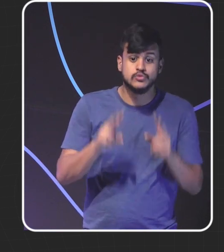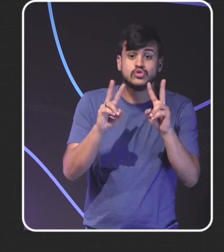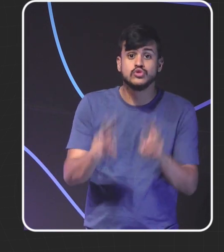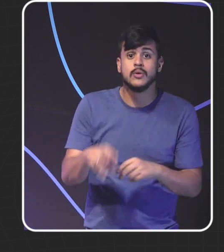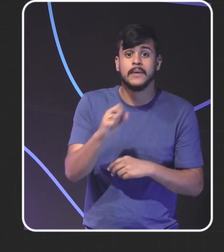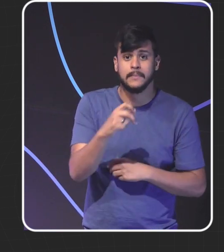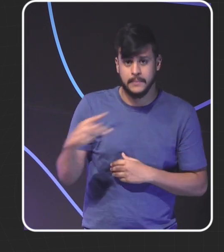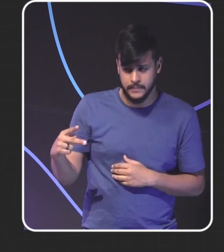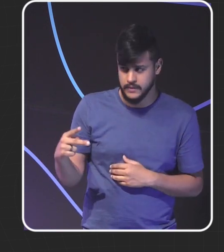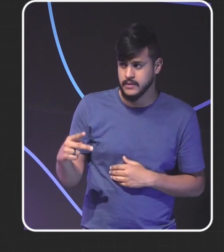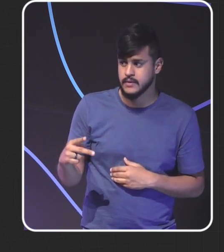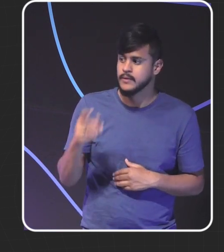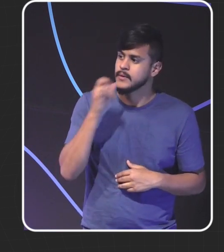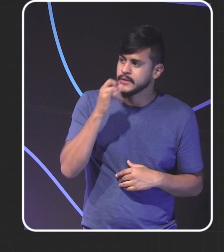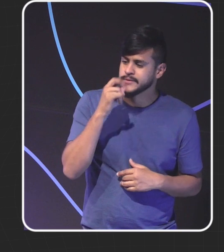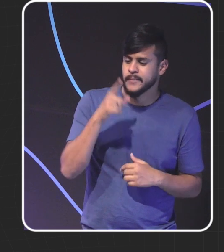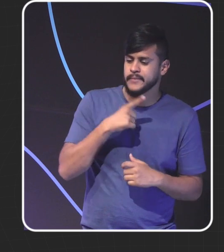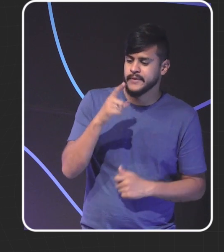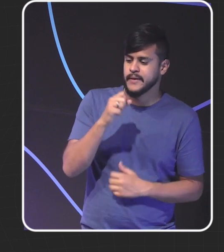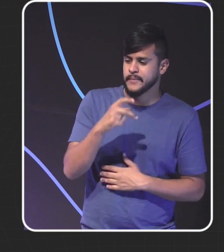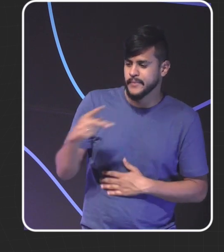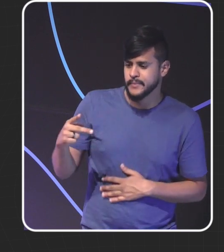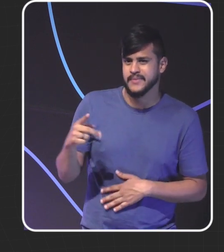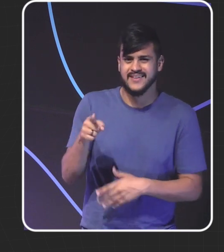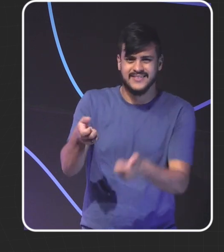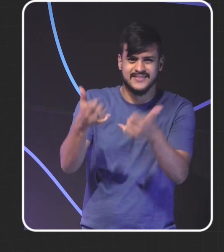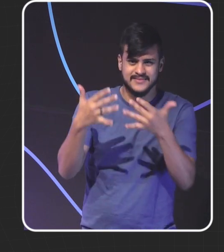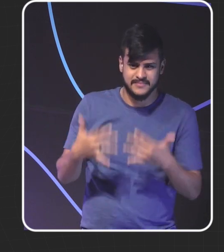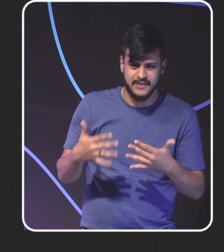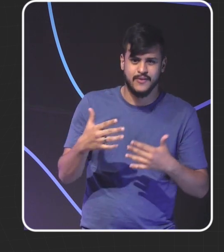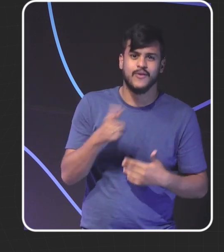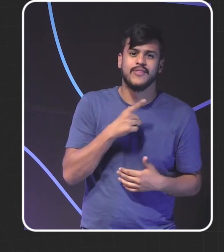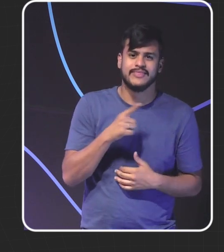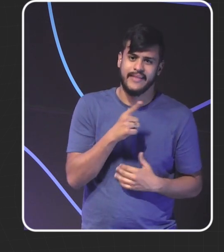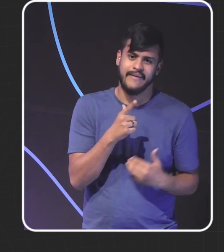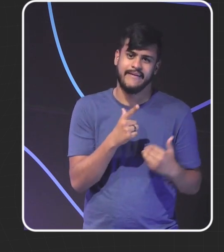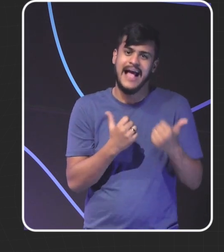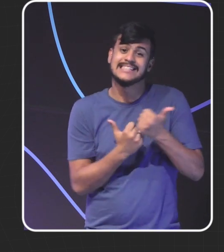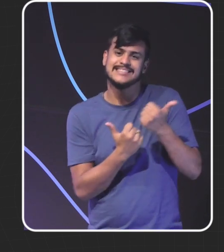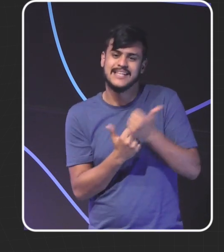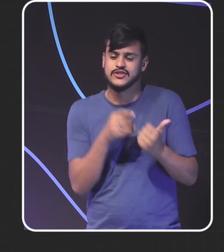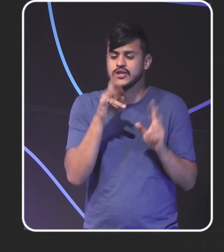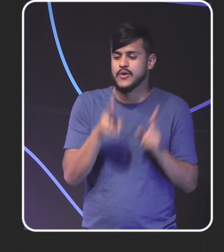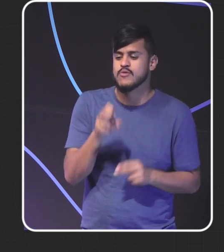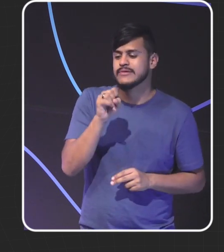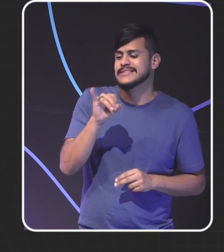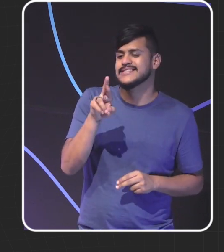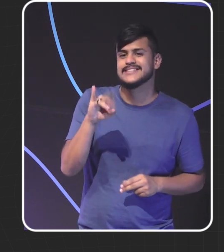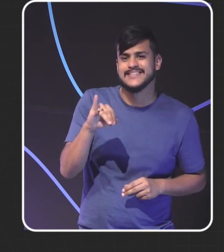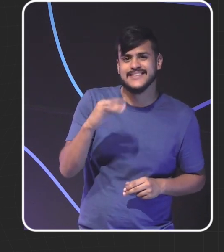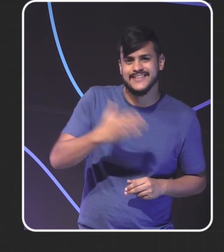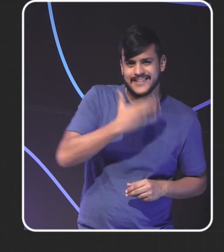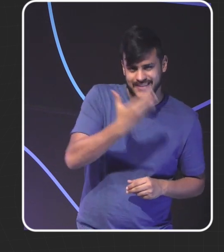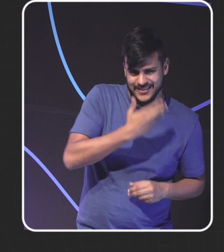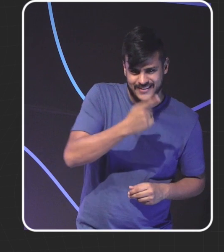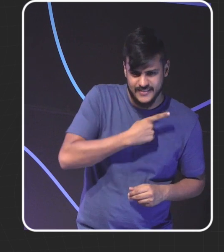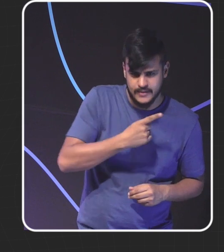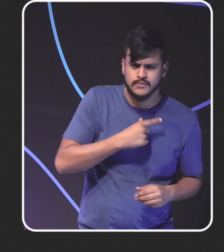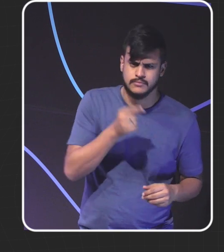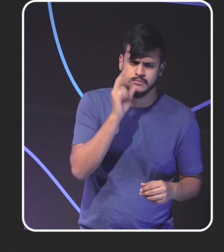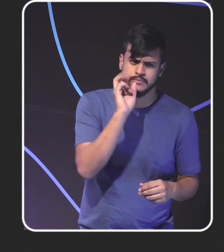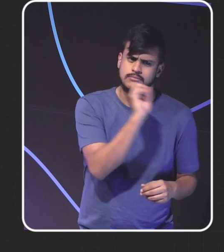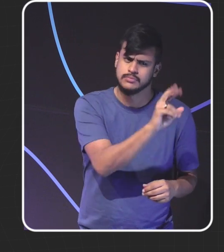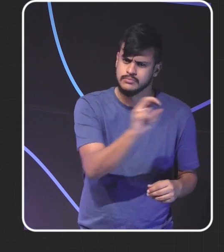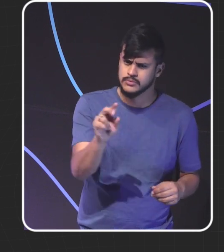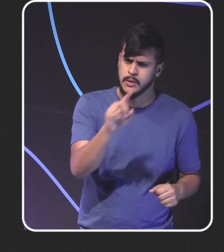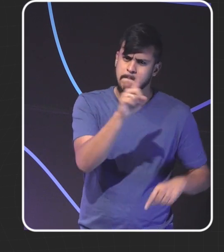aplicativos, né, a serviços, aplicativos, você falou dos assistentes pessoais da Siri, eu lembrei de alguns produtos que já estão,